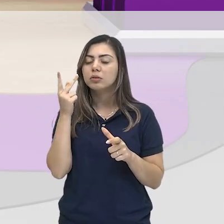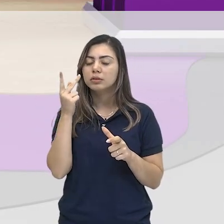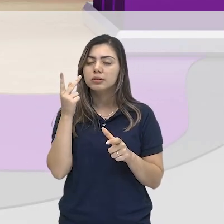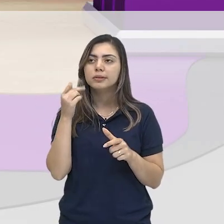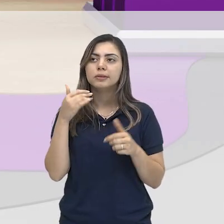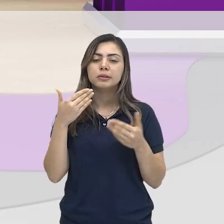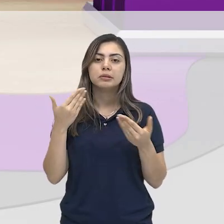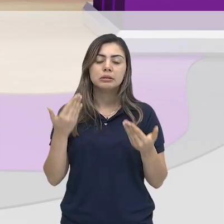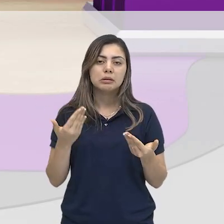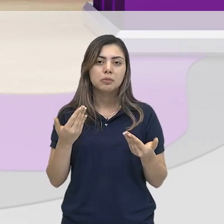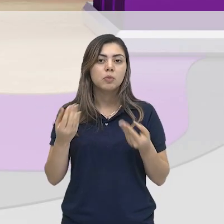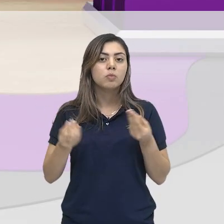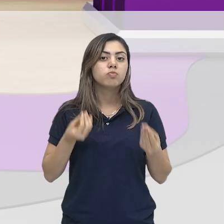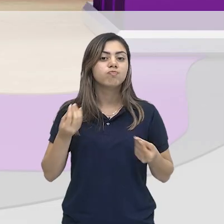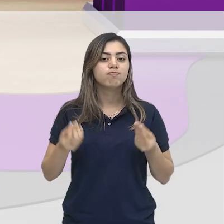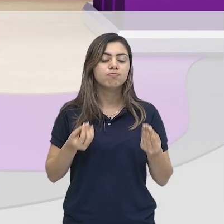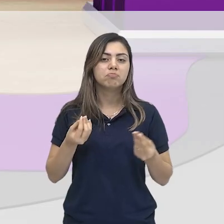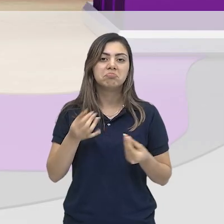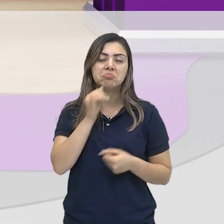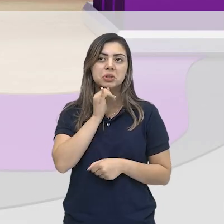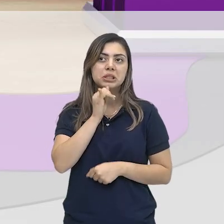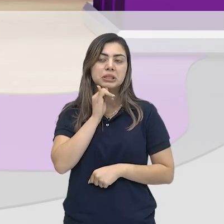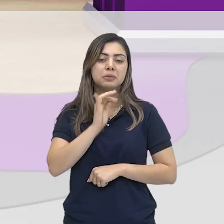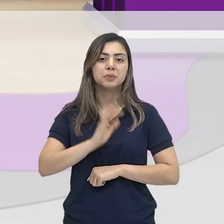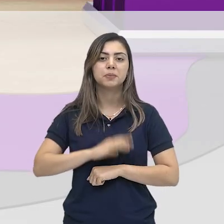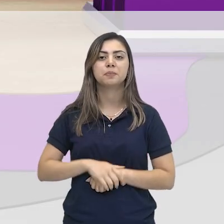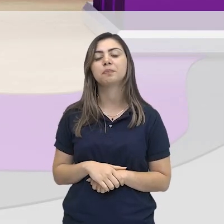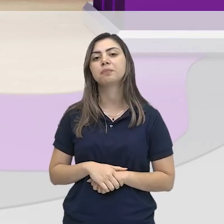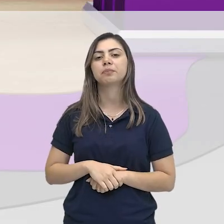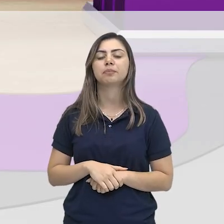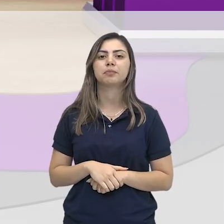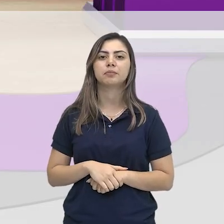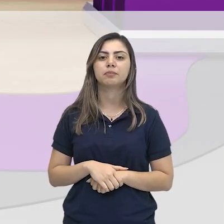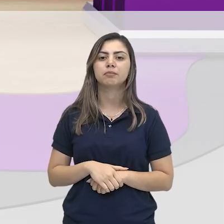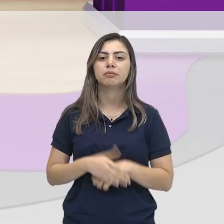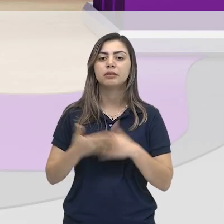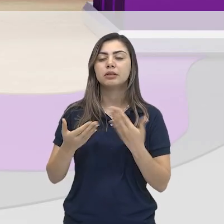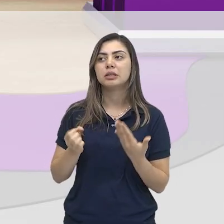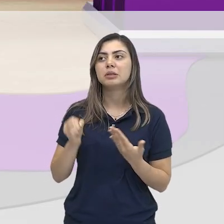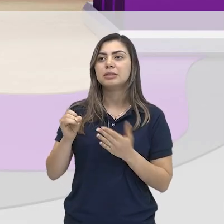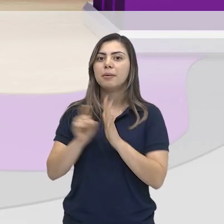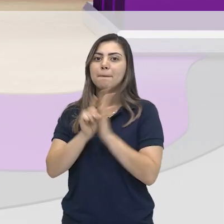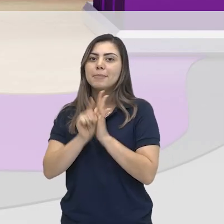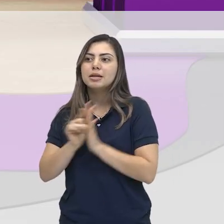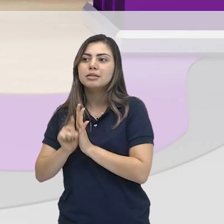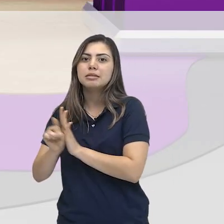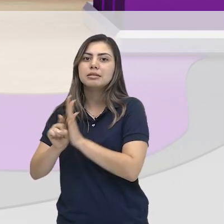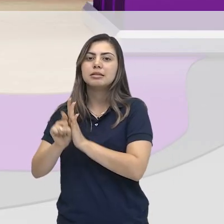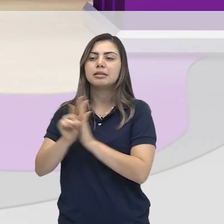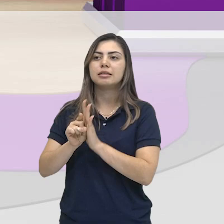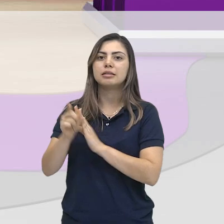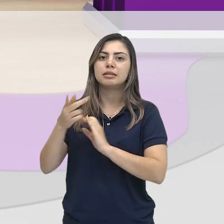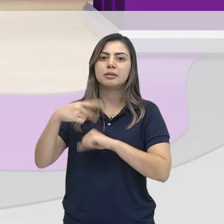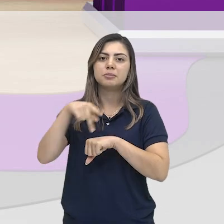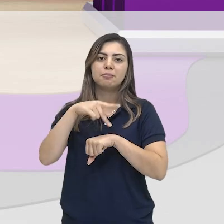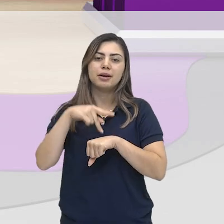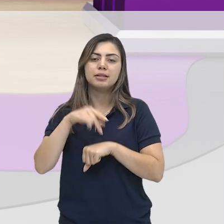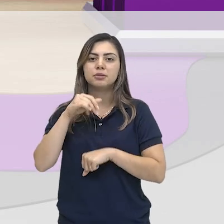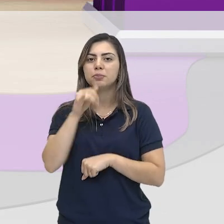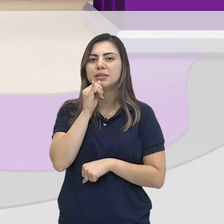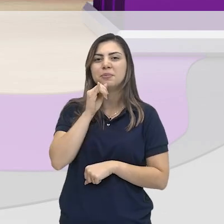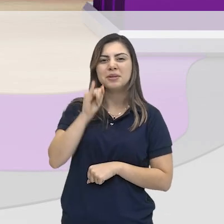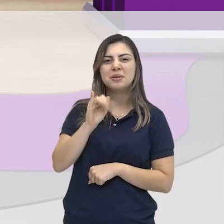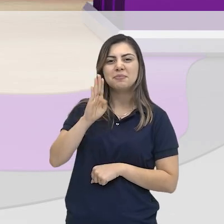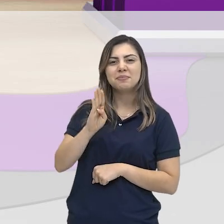extensos, né, um tanto maiores, como o caso de pesquisas a nível nacional, tipo do IBGE, aí já é